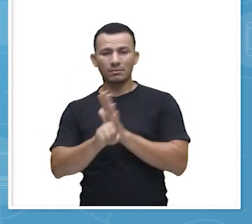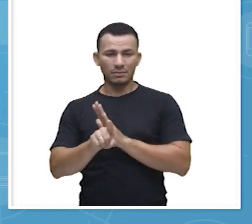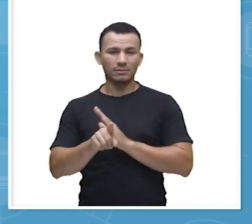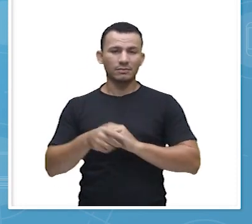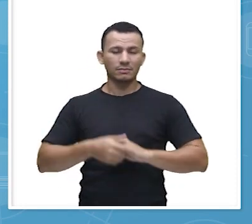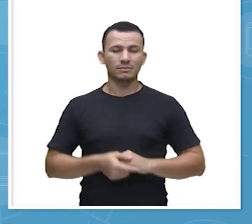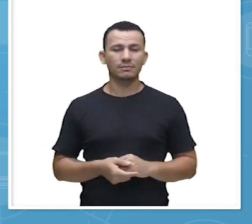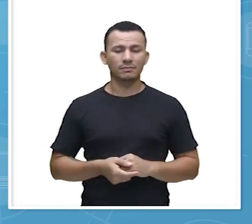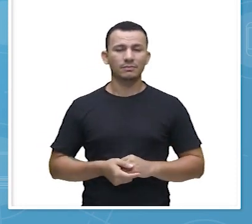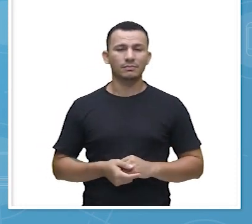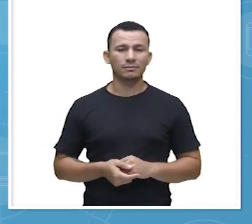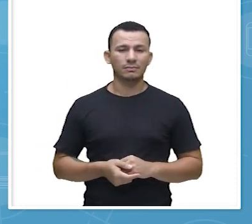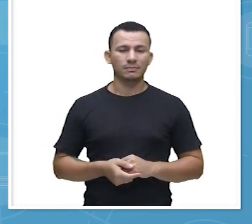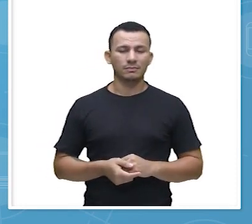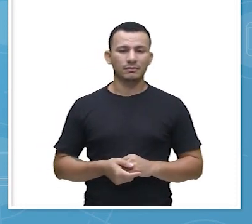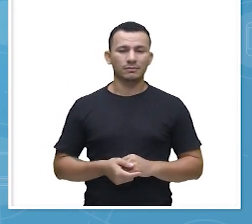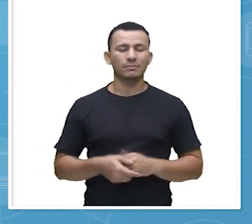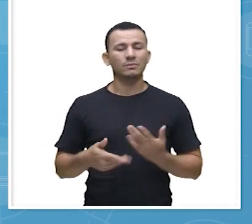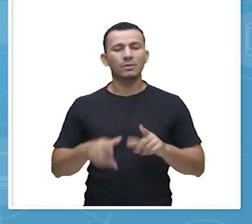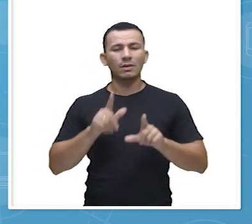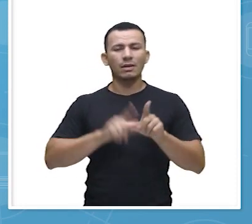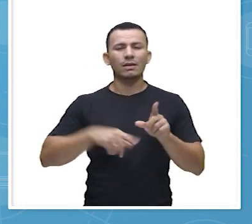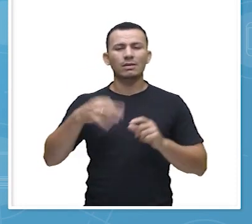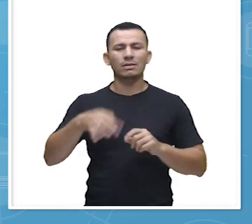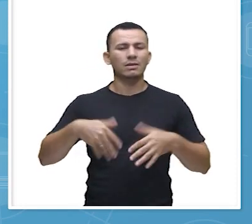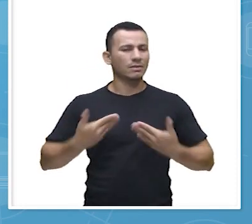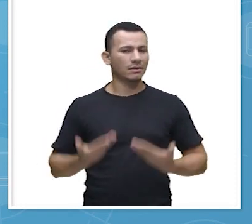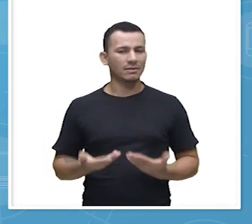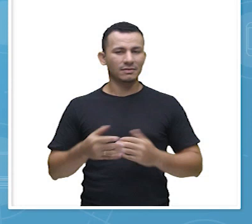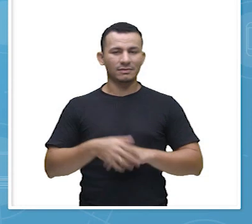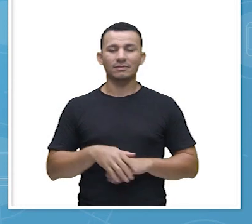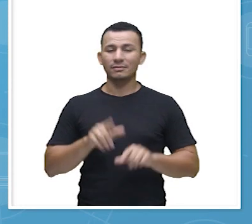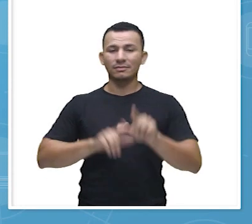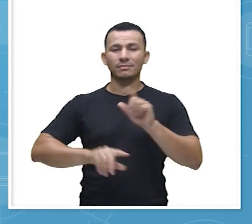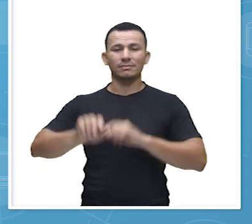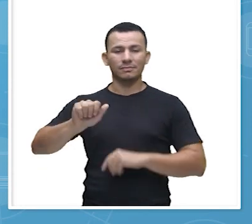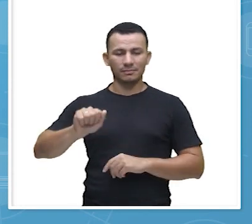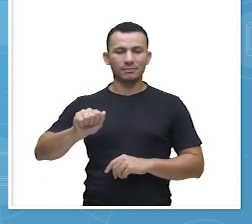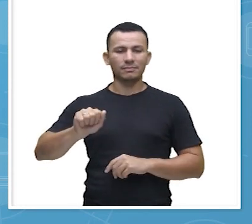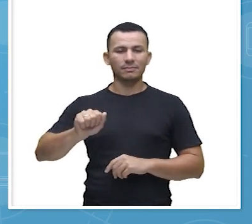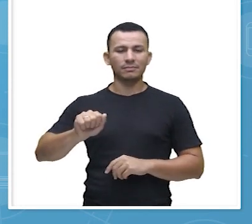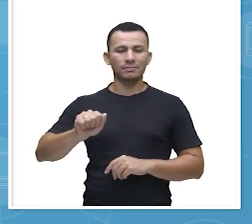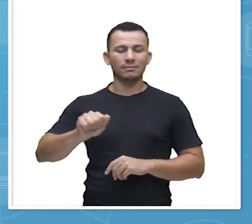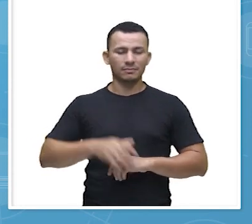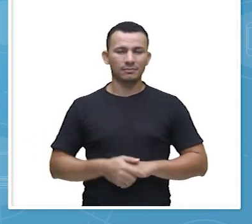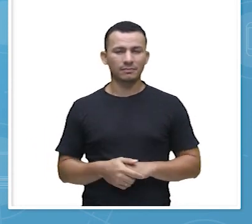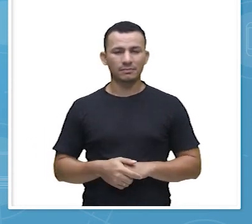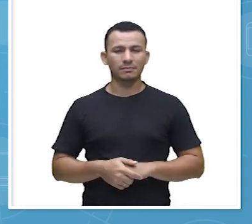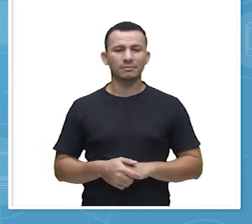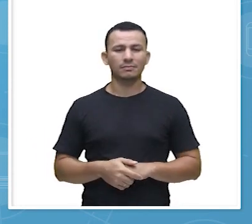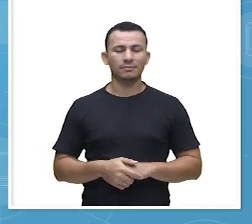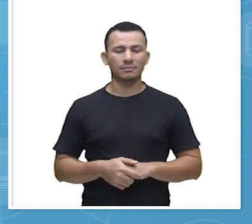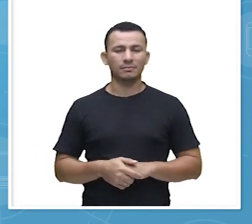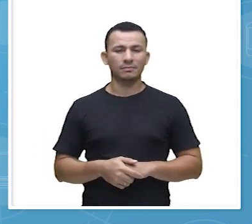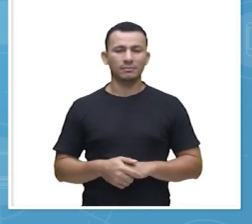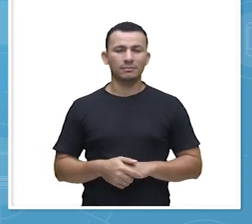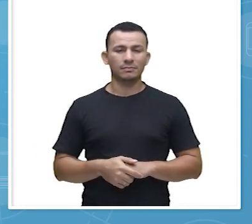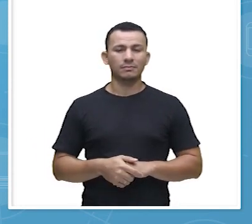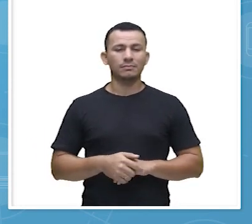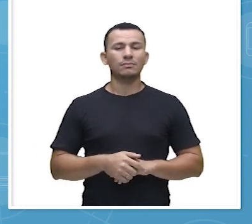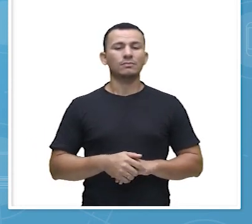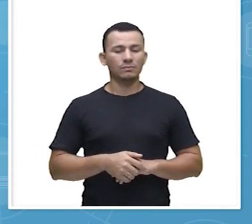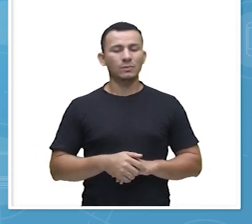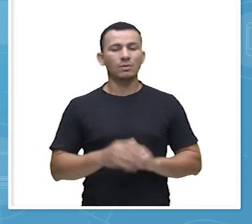é? Então, é justamente a letra A. Essa parte destacada, ela é uma parte descritiva.